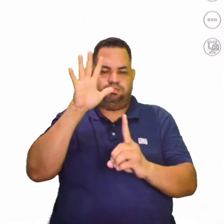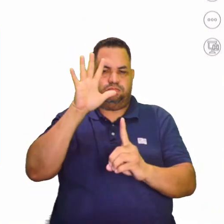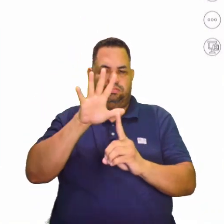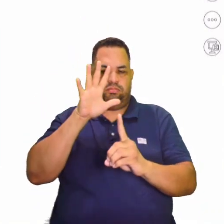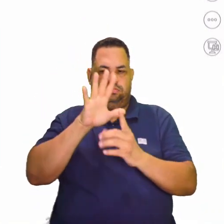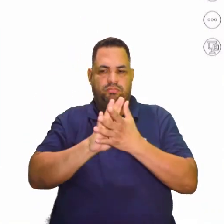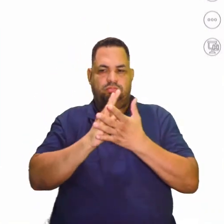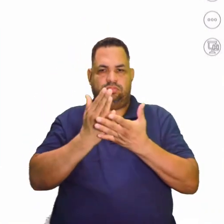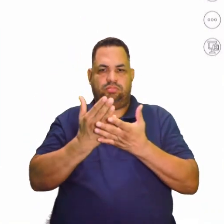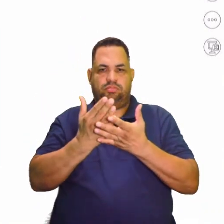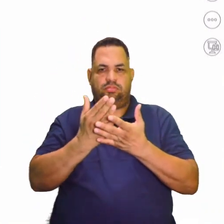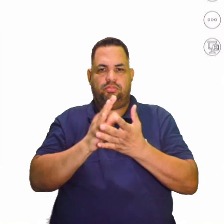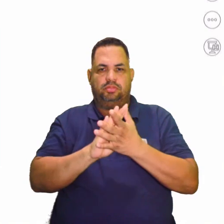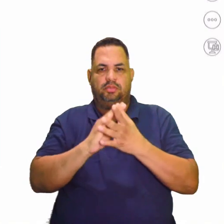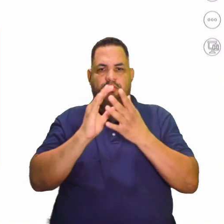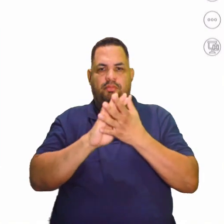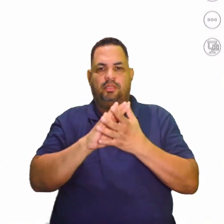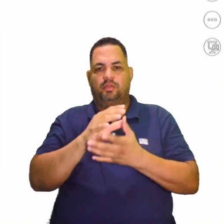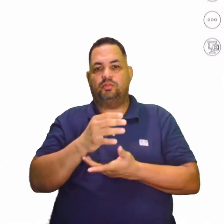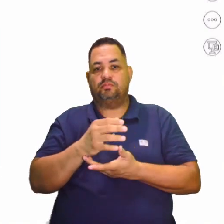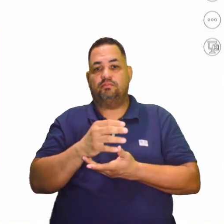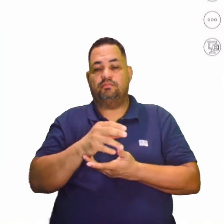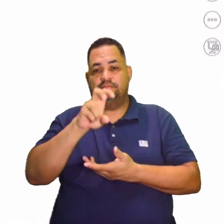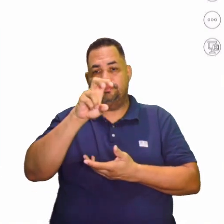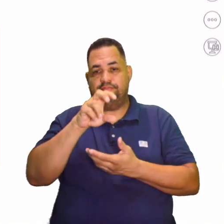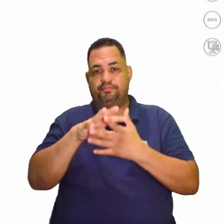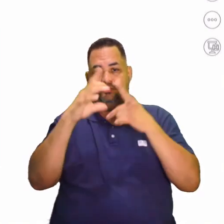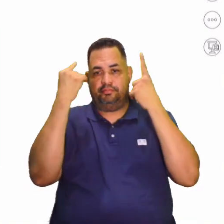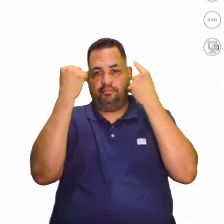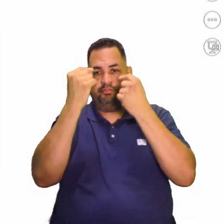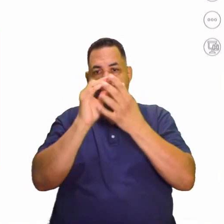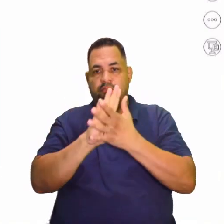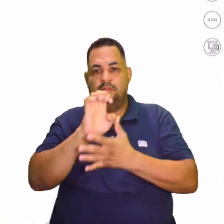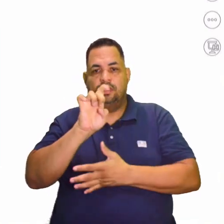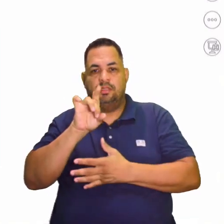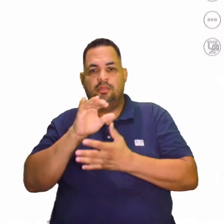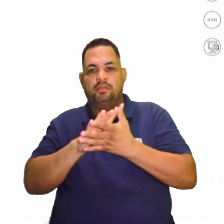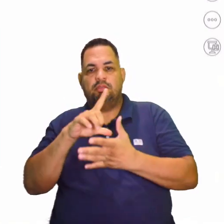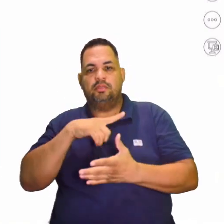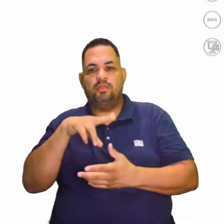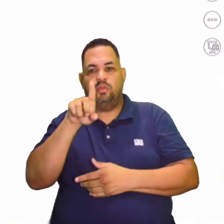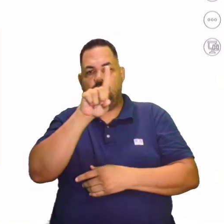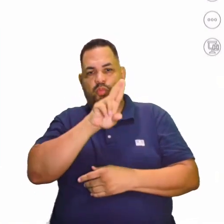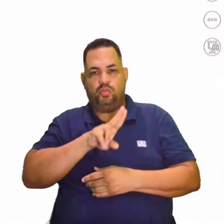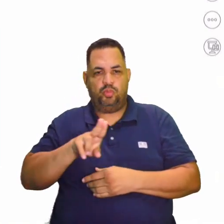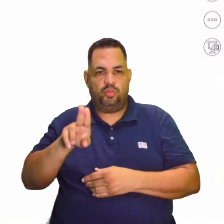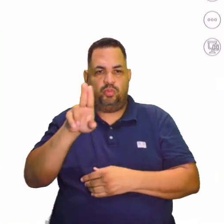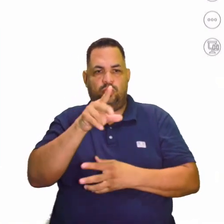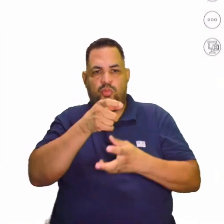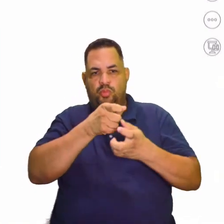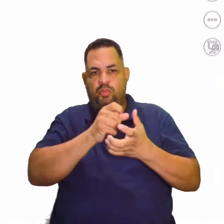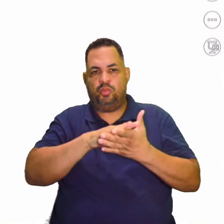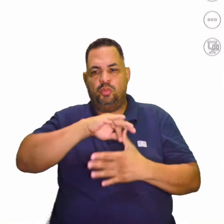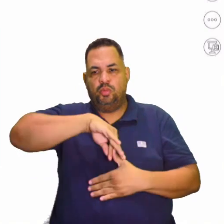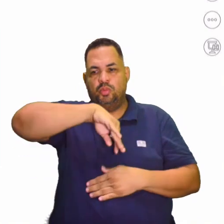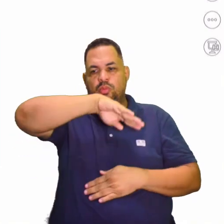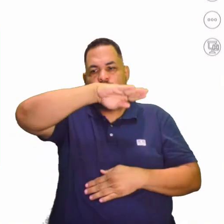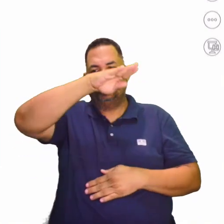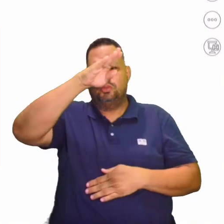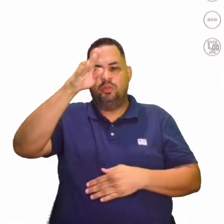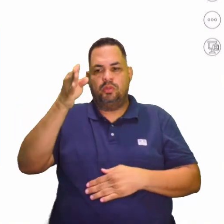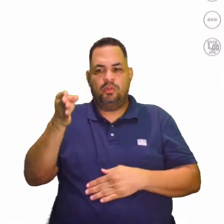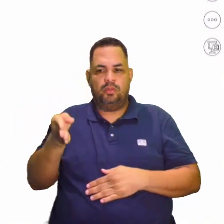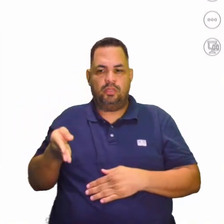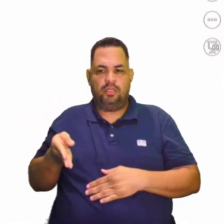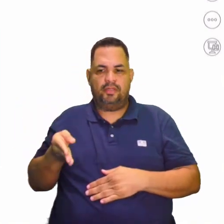e etruscos, por isso havia o uso do arco, porque era dessa sociedade,